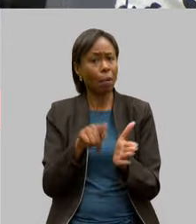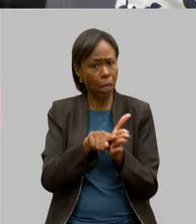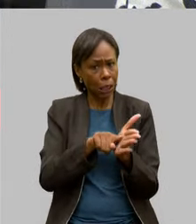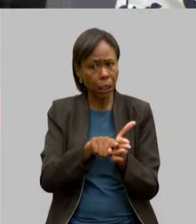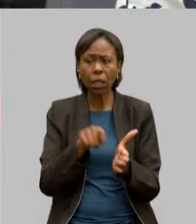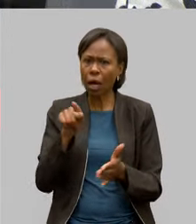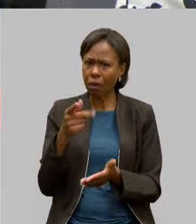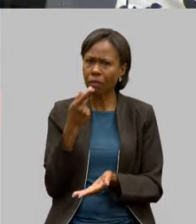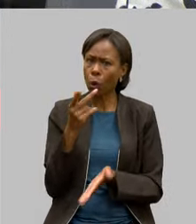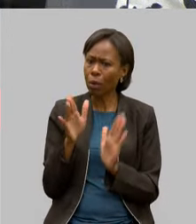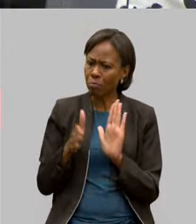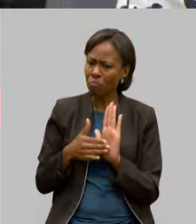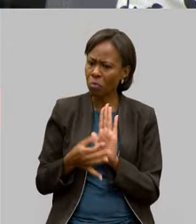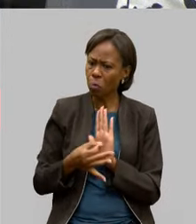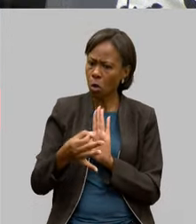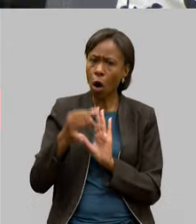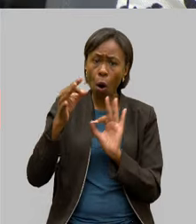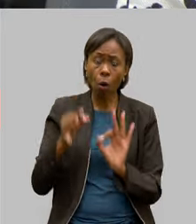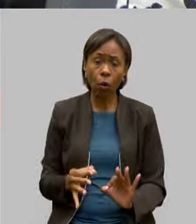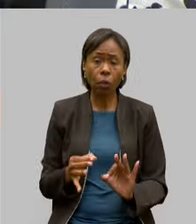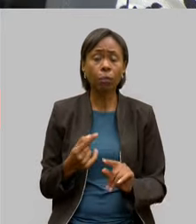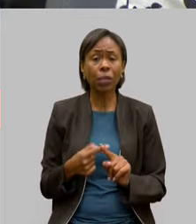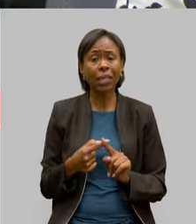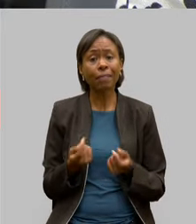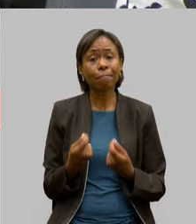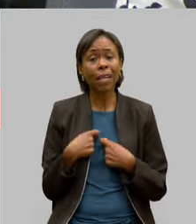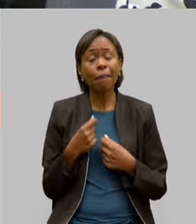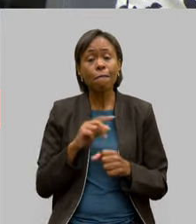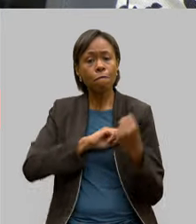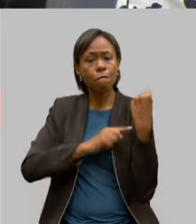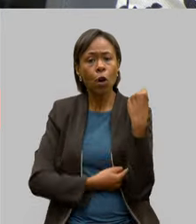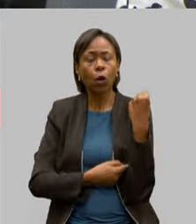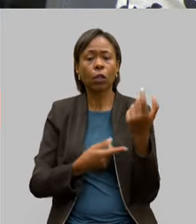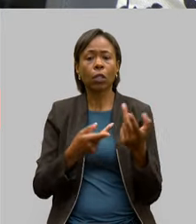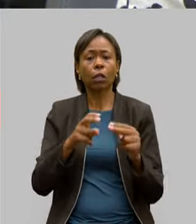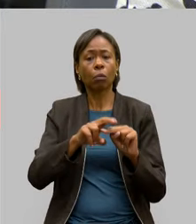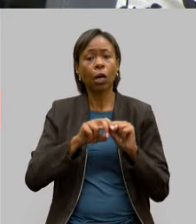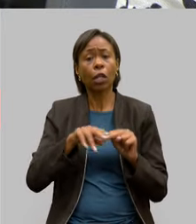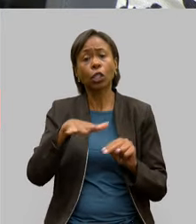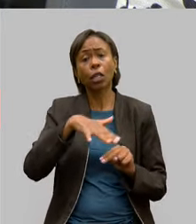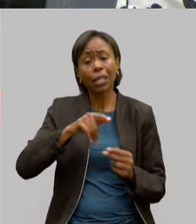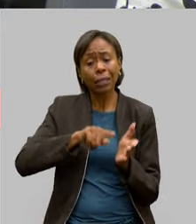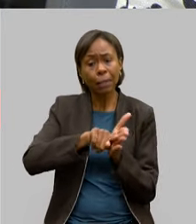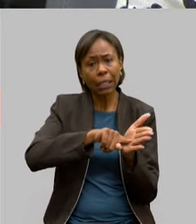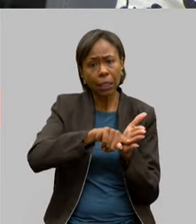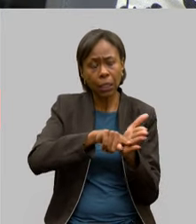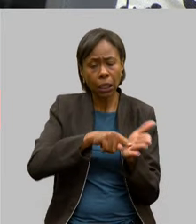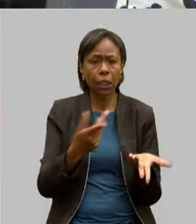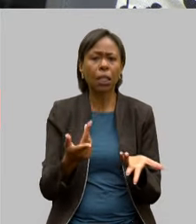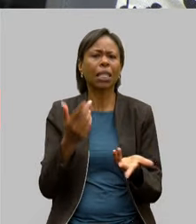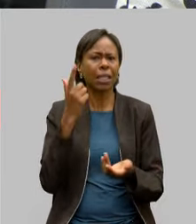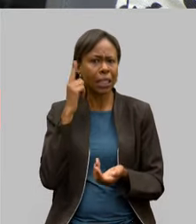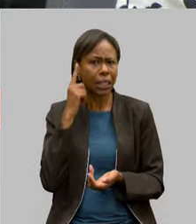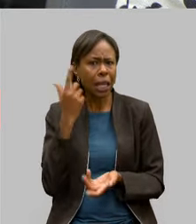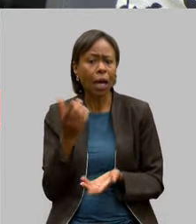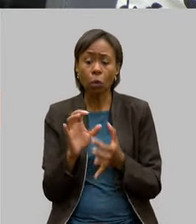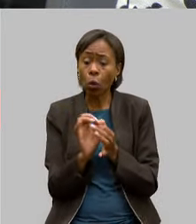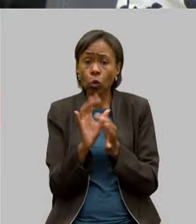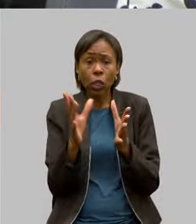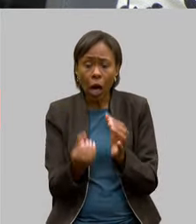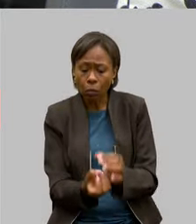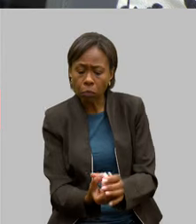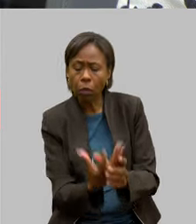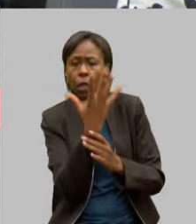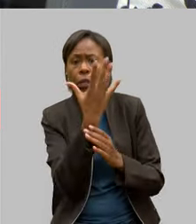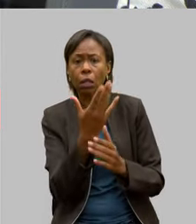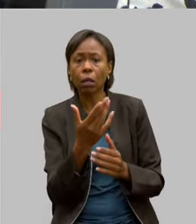muita força paraas pesquisas que são realizadas né a gente sabe foi dito muito também a questão da autorização para o cultivo né Eh para